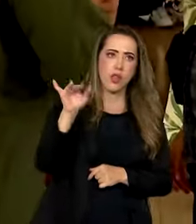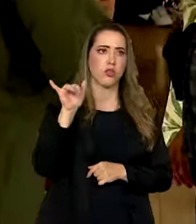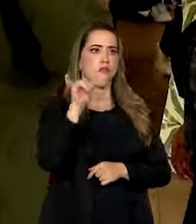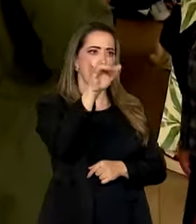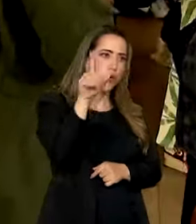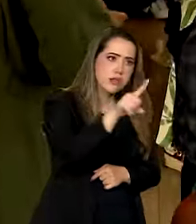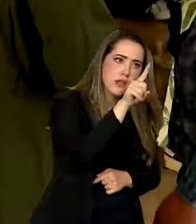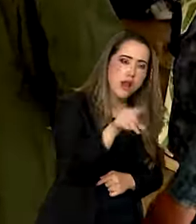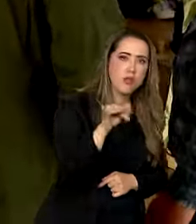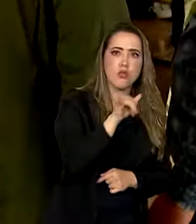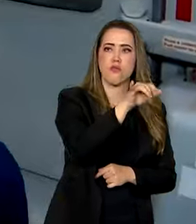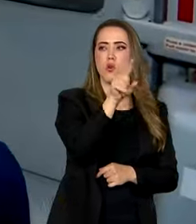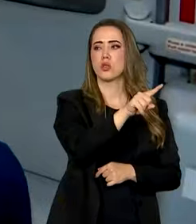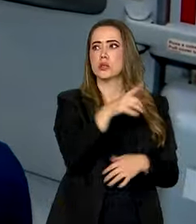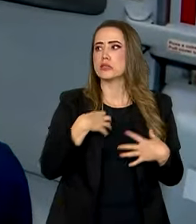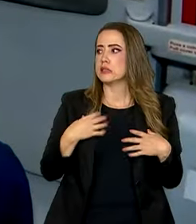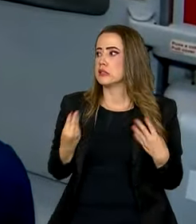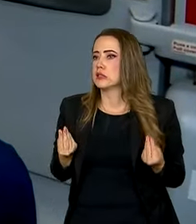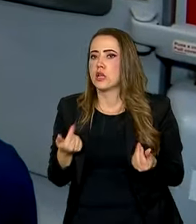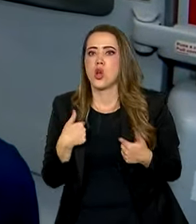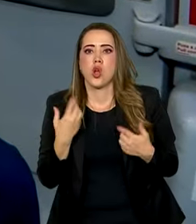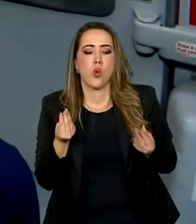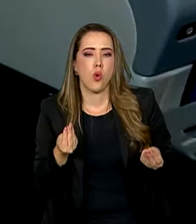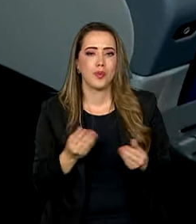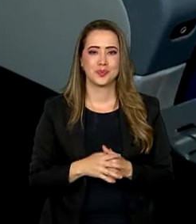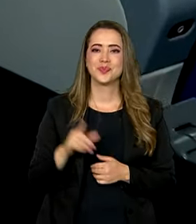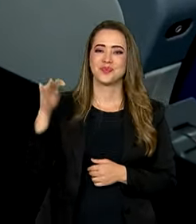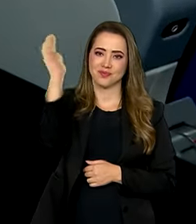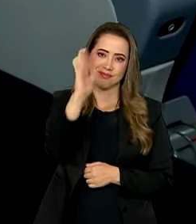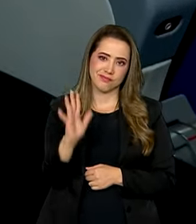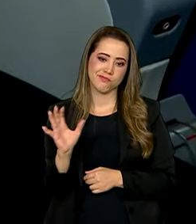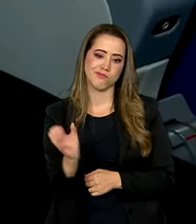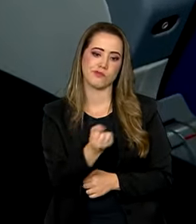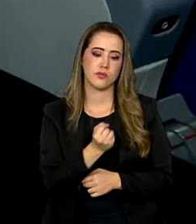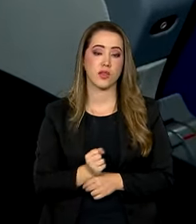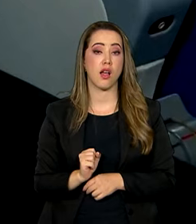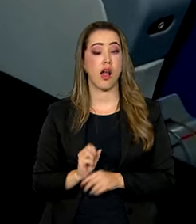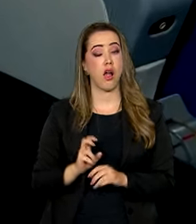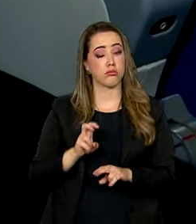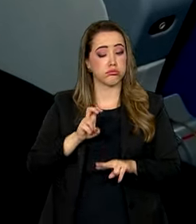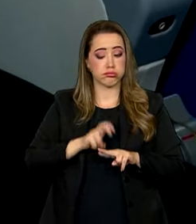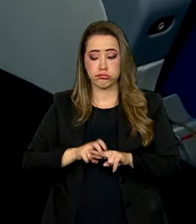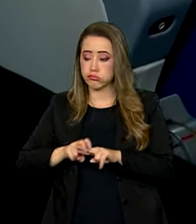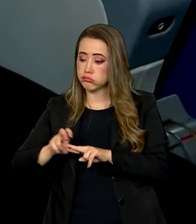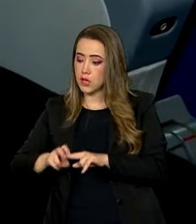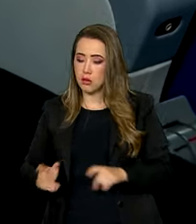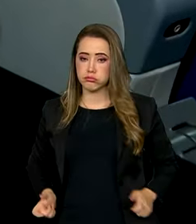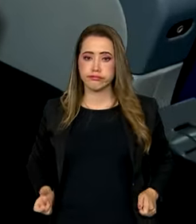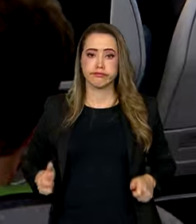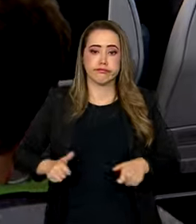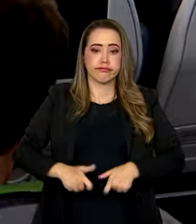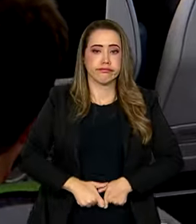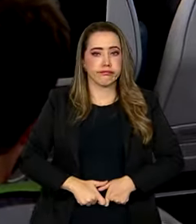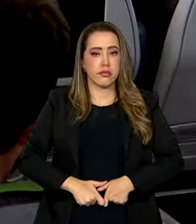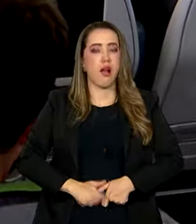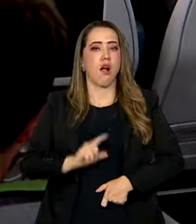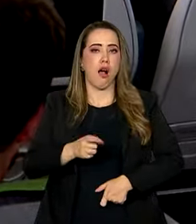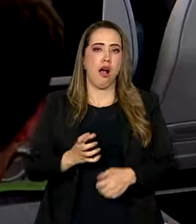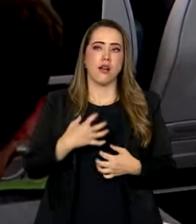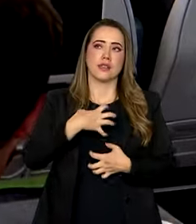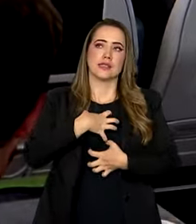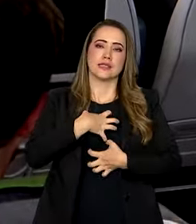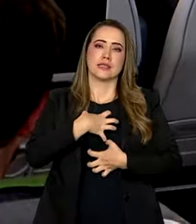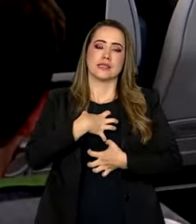e como a gente vai sair daqui, né? Lá dentro era botar o cinto de segurança e se sentir em segurança, voltando